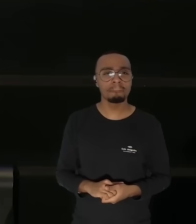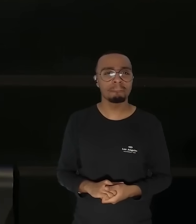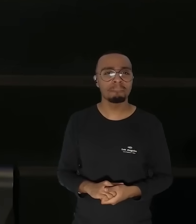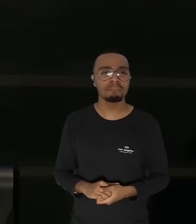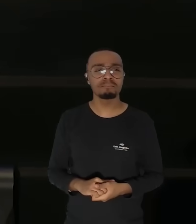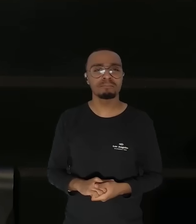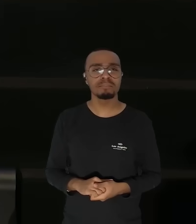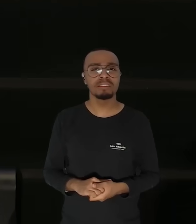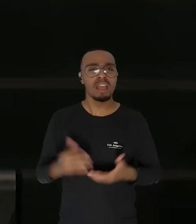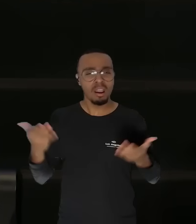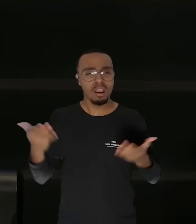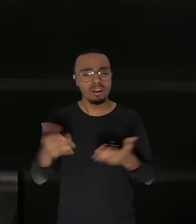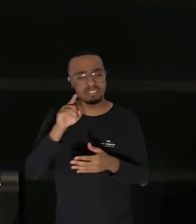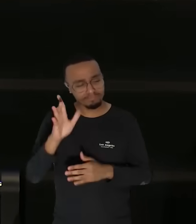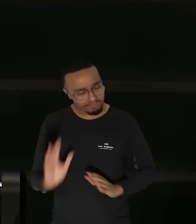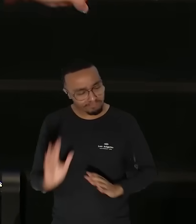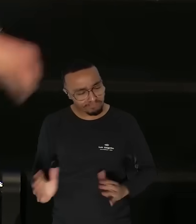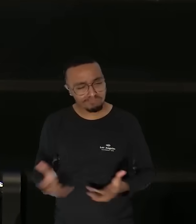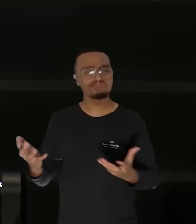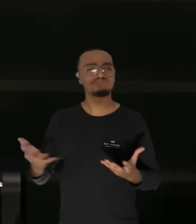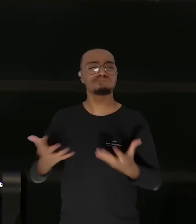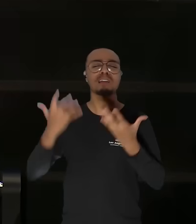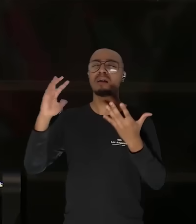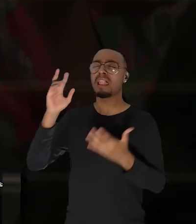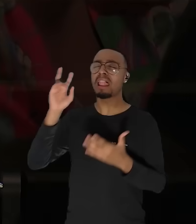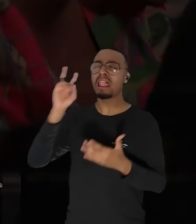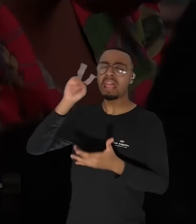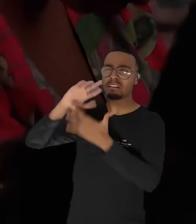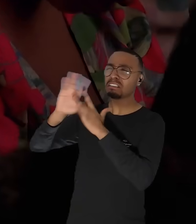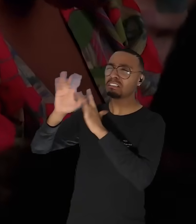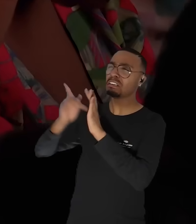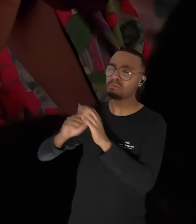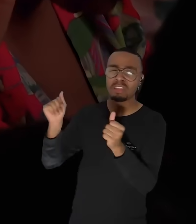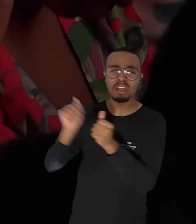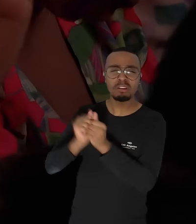Acorda, acorda, acorda, acorda.